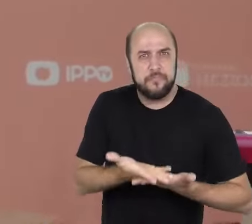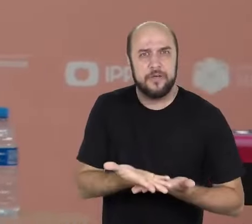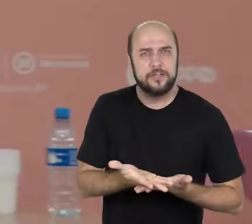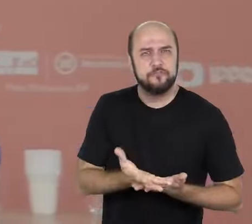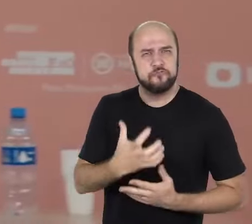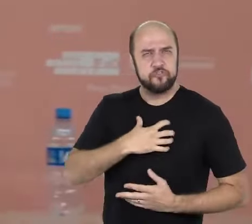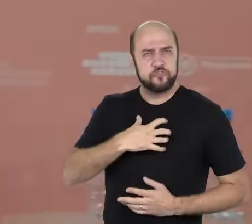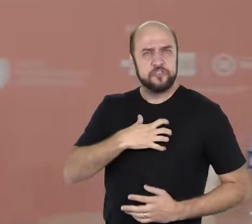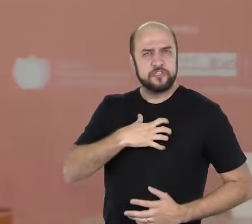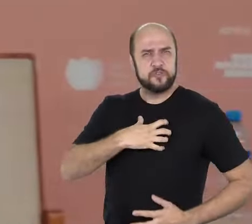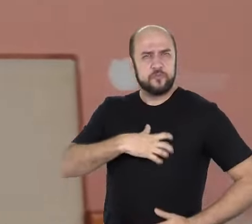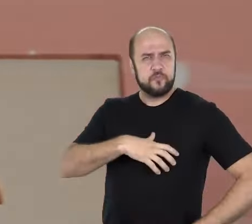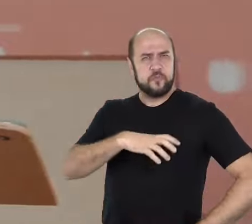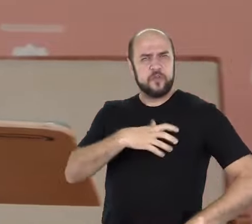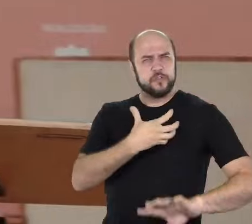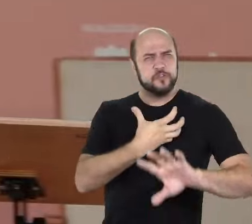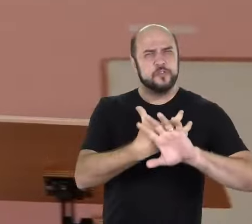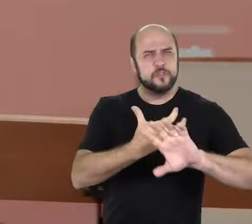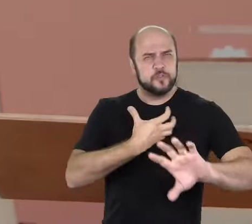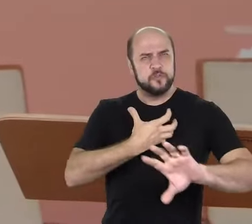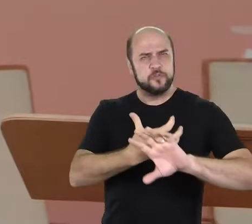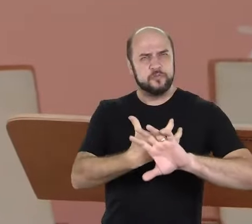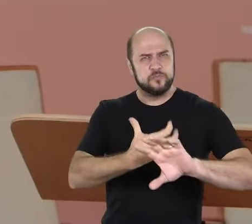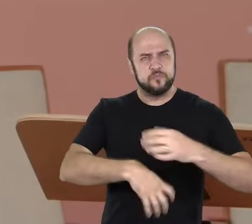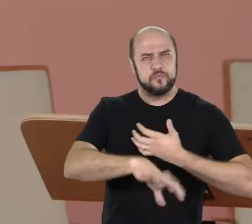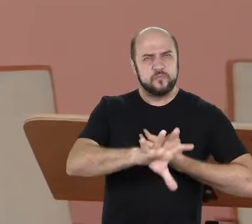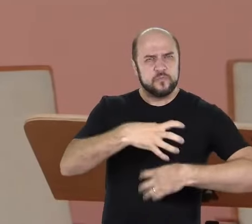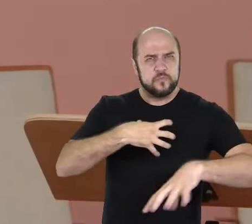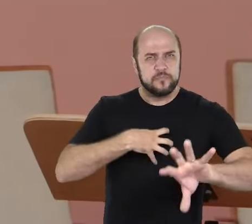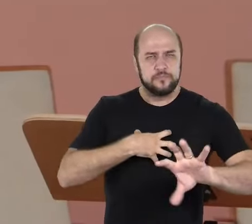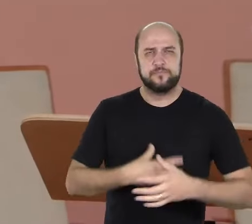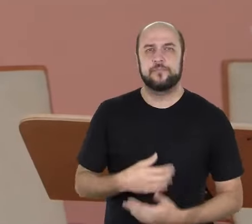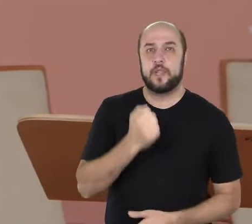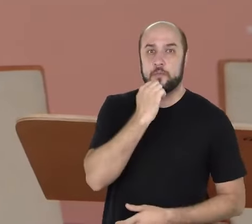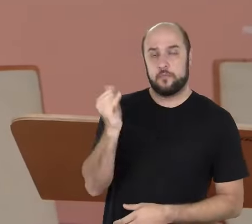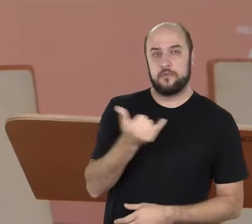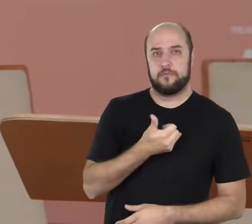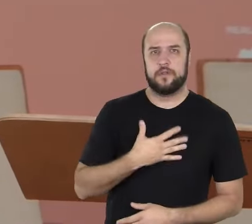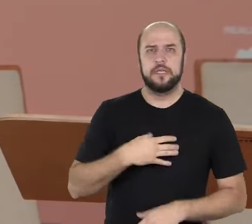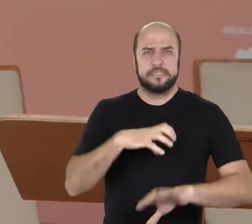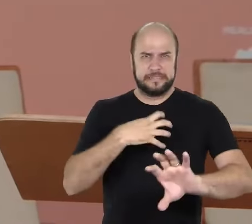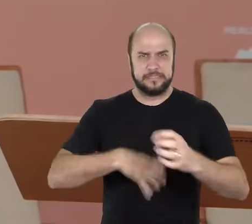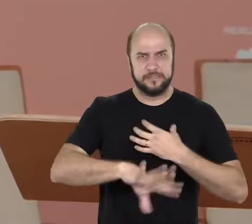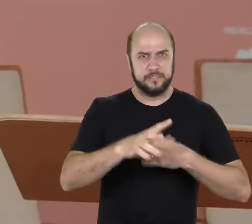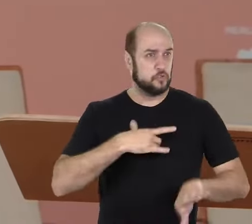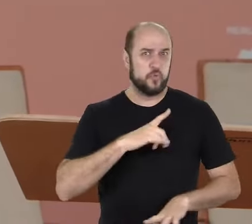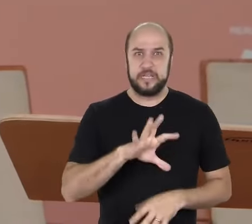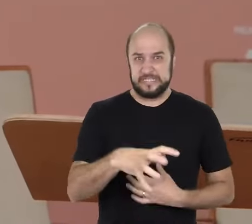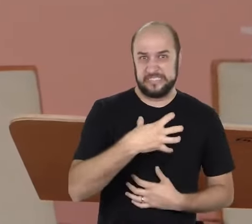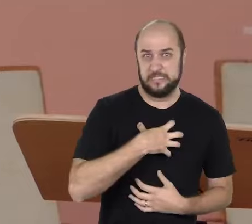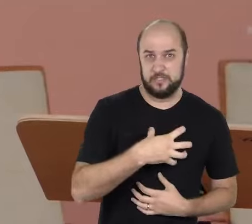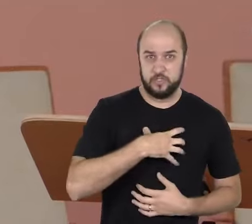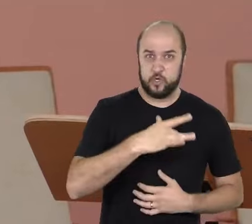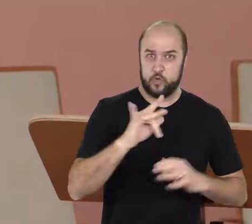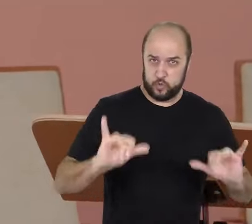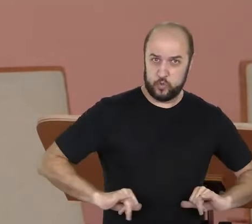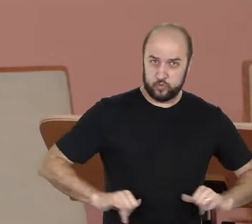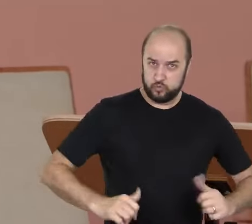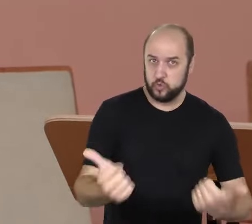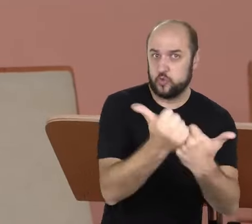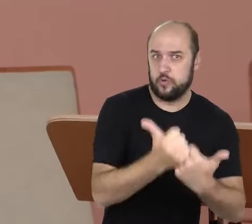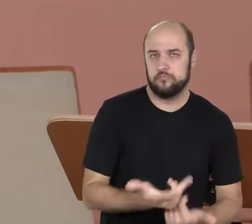um olhar de empatia. E é muito interessante que uma vez a minha mãe falou assim para mim, Thalita, empatia não é você sentir a dor do outro. Porque